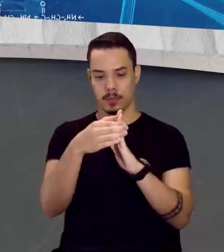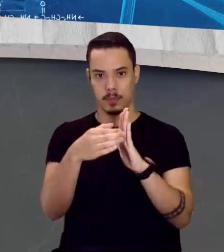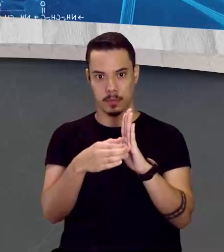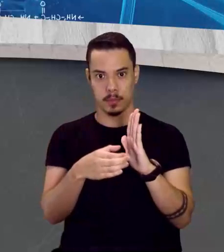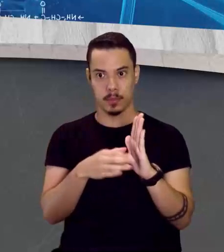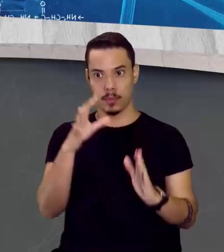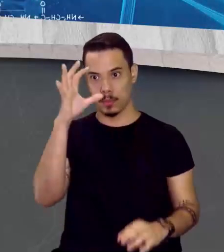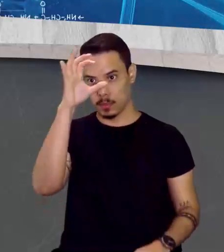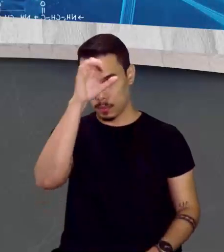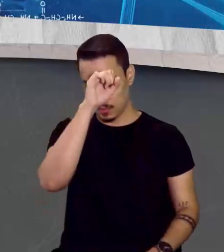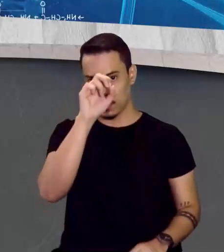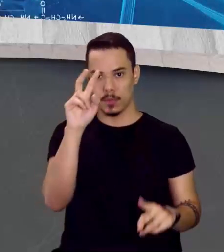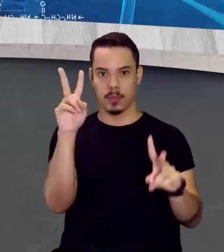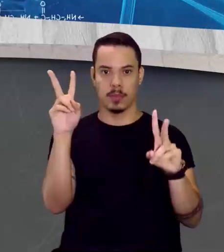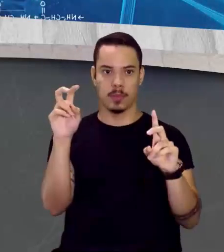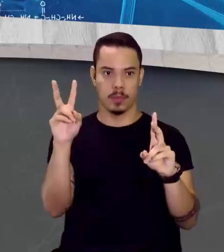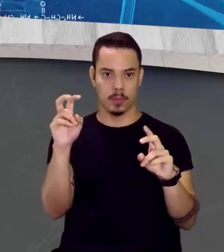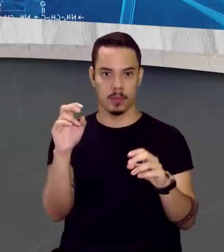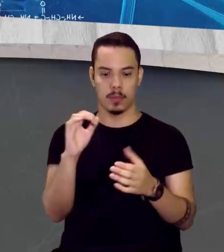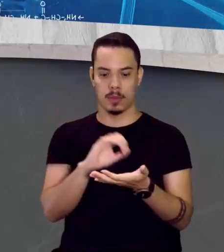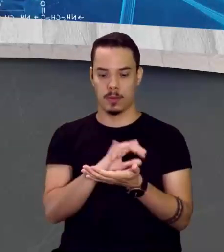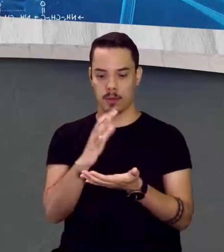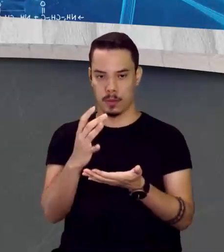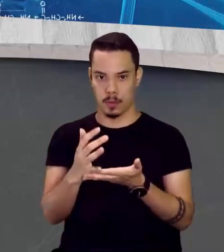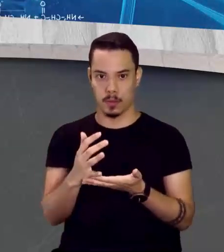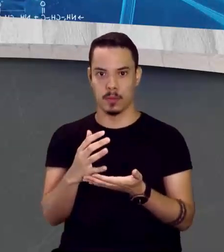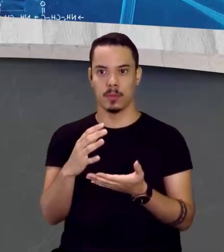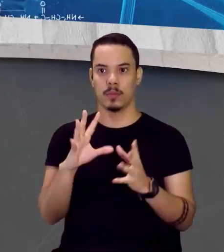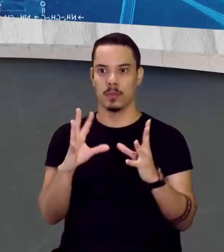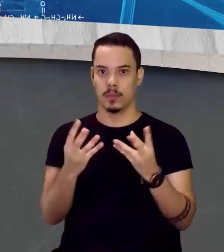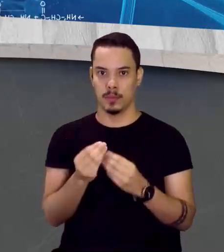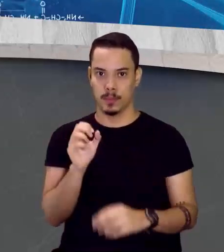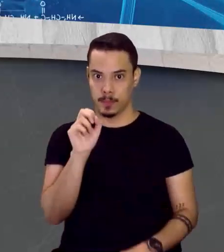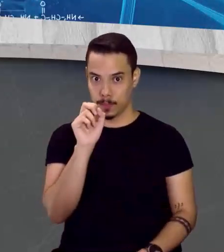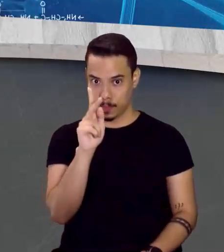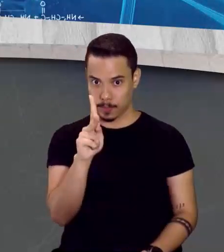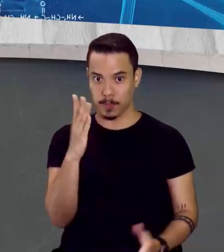aula, cujo título foi Geometria Molecular.